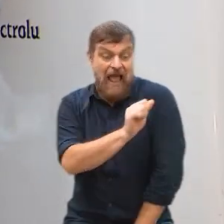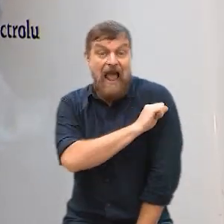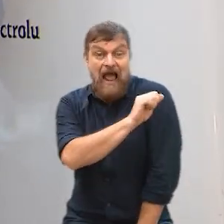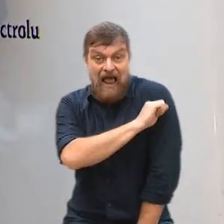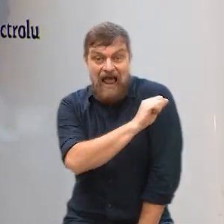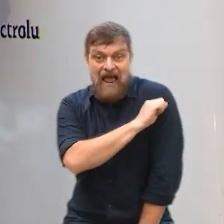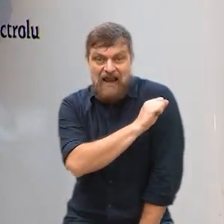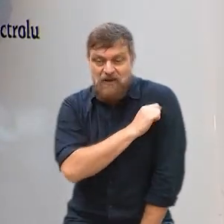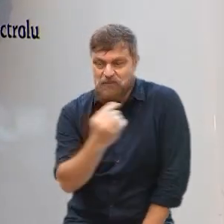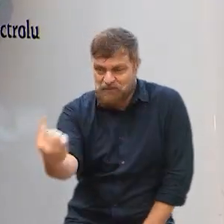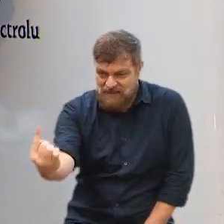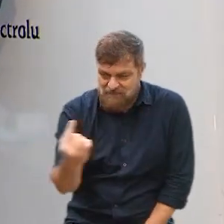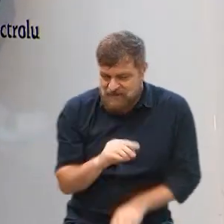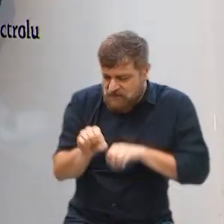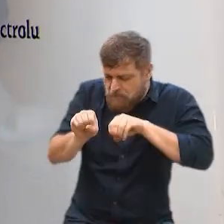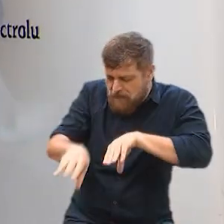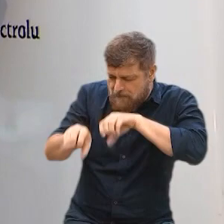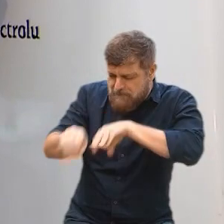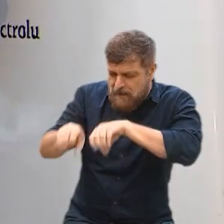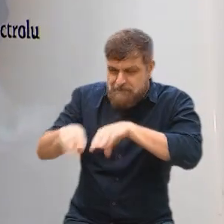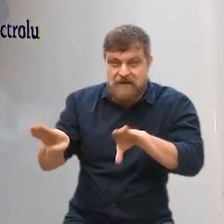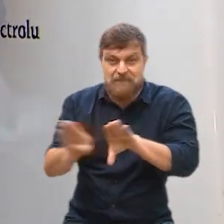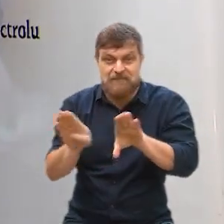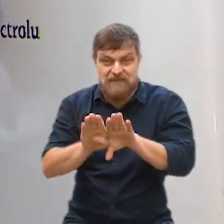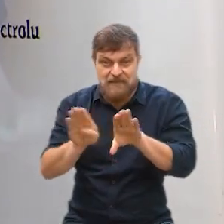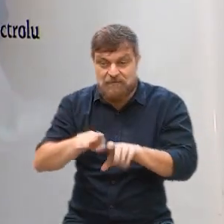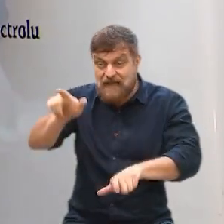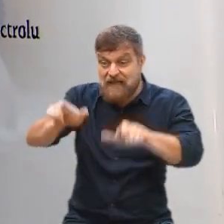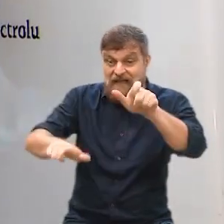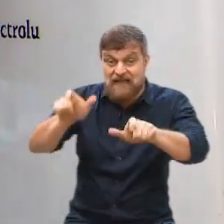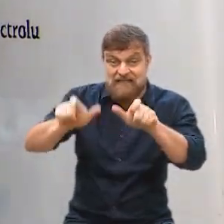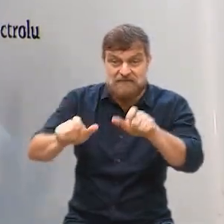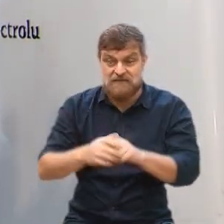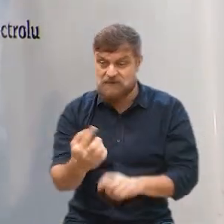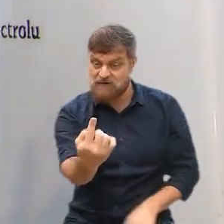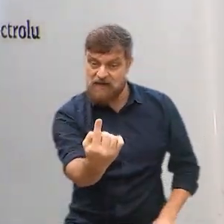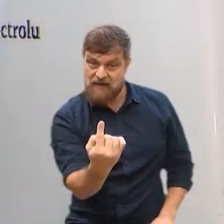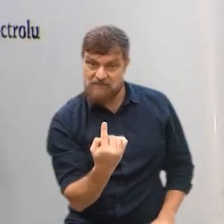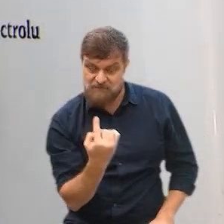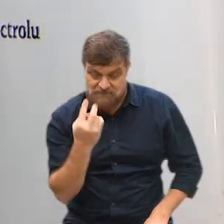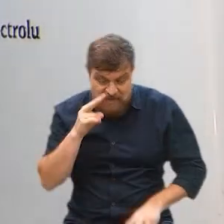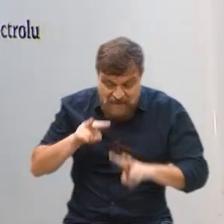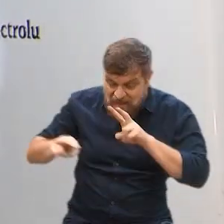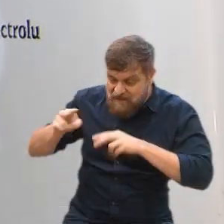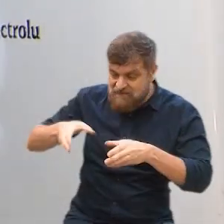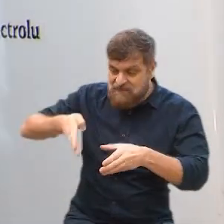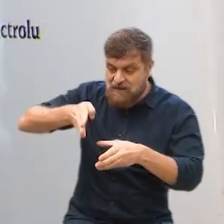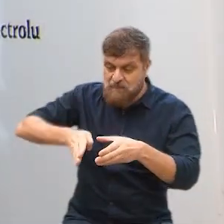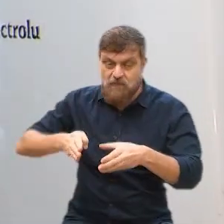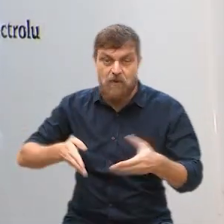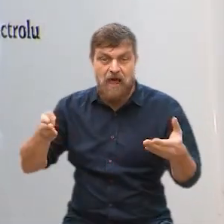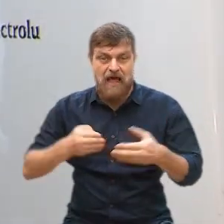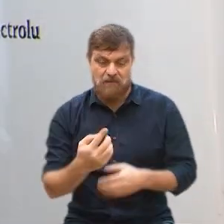dou consultoria, e para receber os meus clientes, que eu não tinha como, a gente recebia ali no portão mesmo, agora eles vão poder